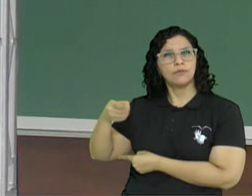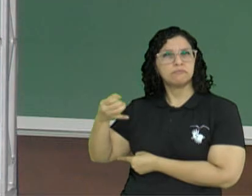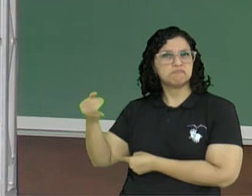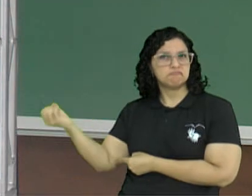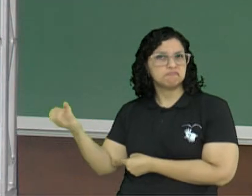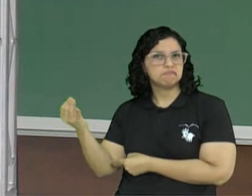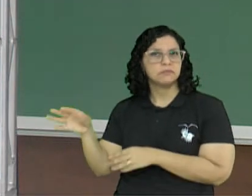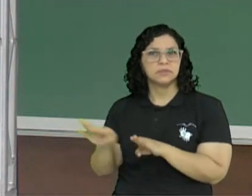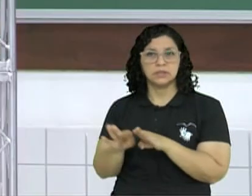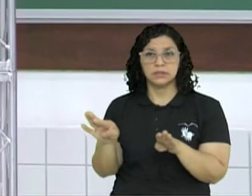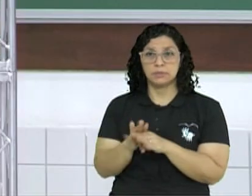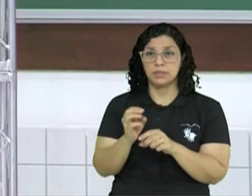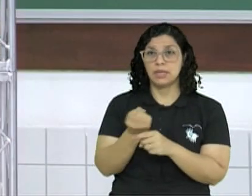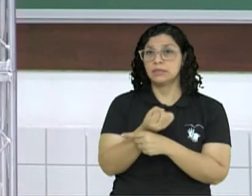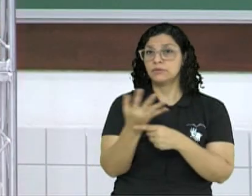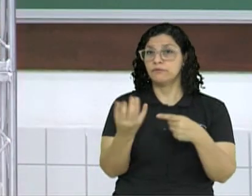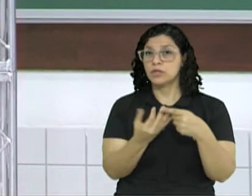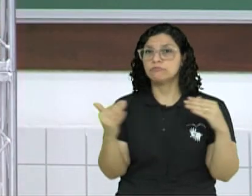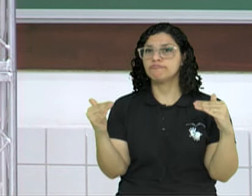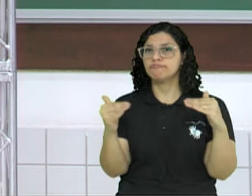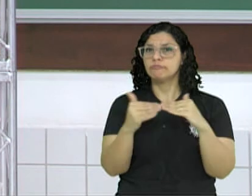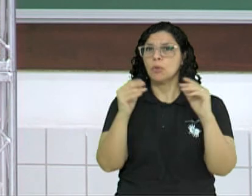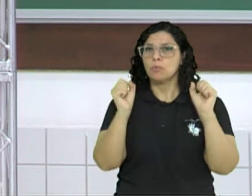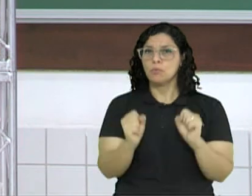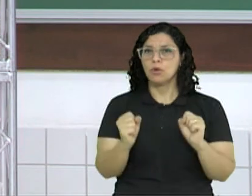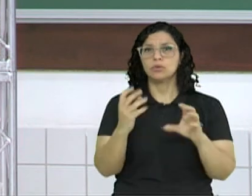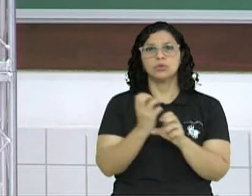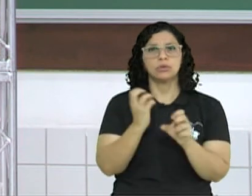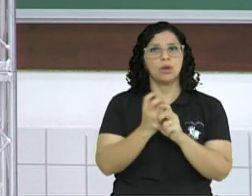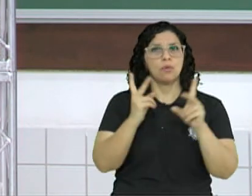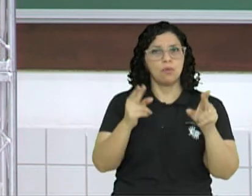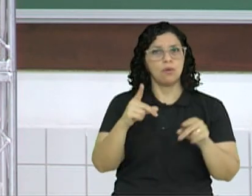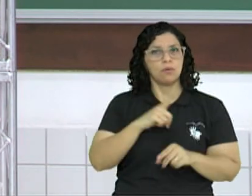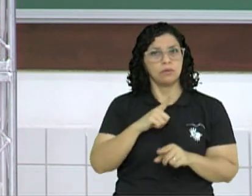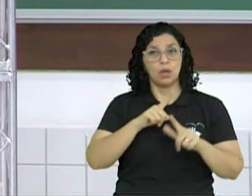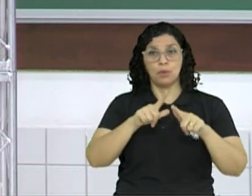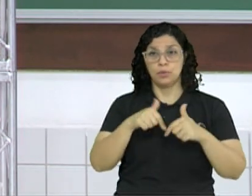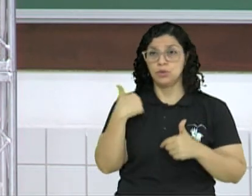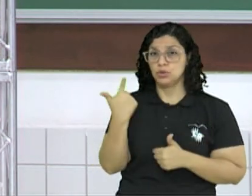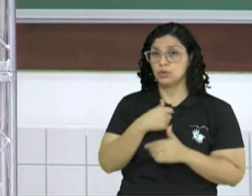as frações podem ser equivalentes, ou seja, representar a mesma quantidade. Então,